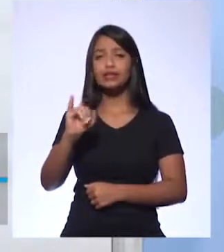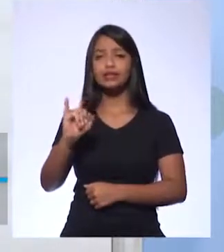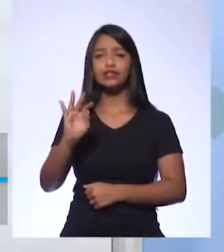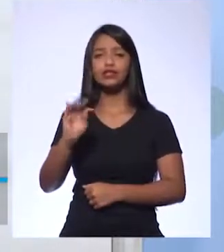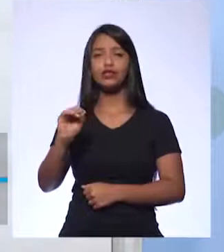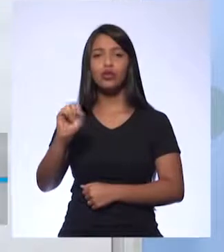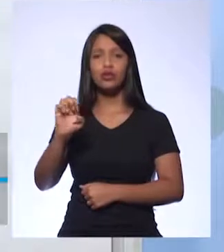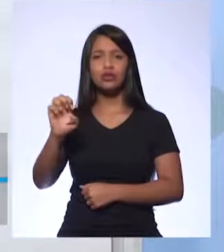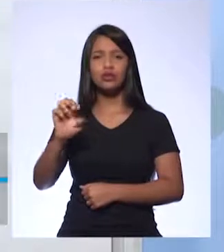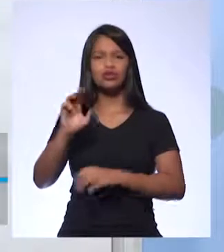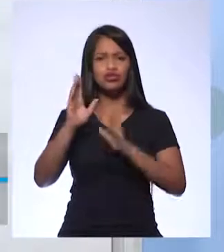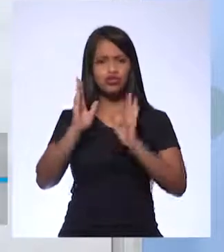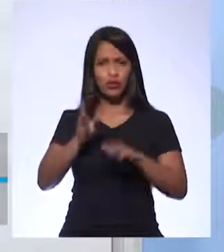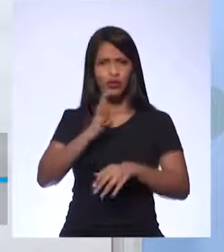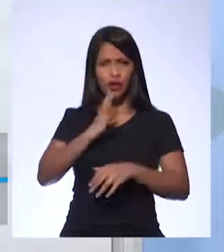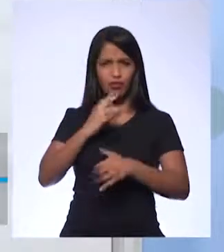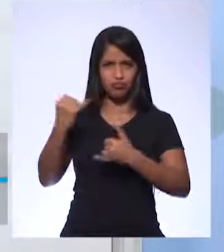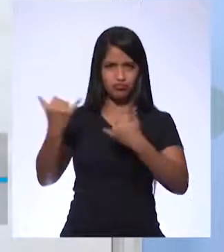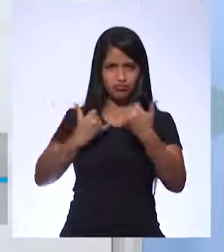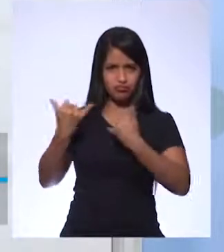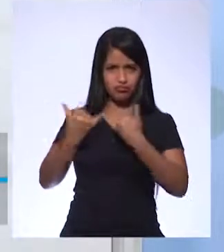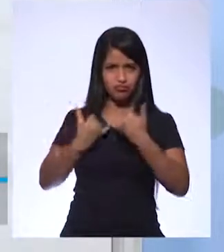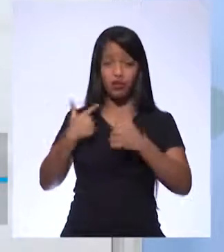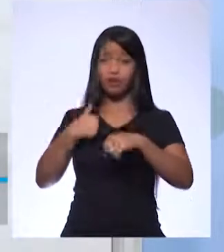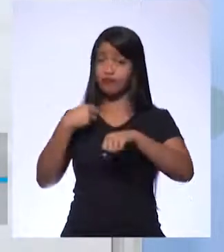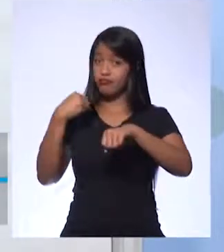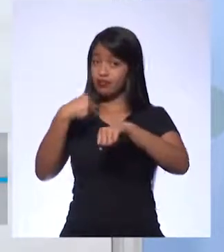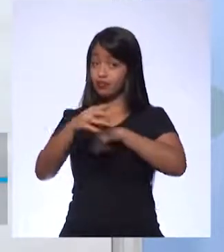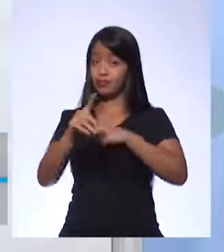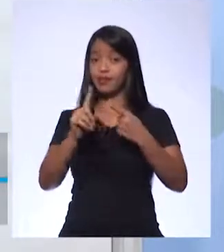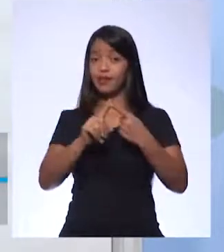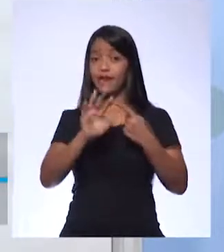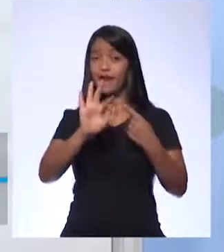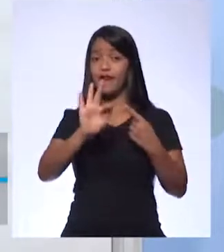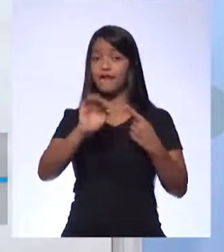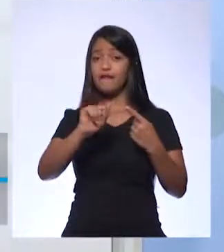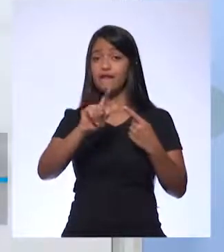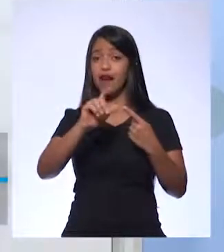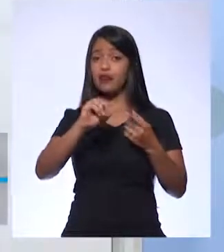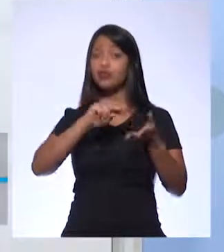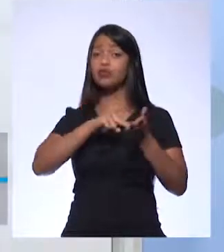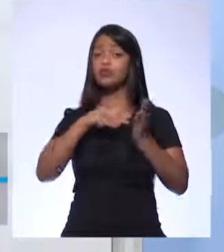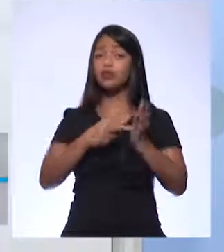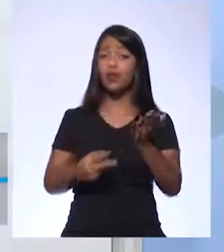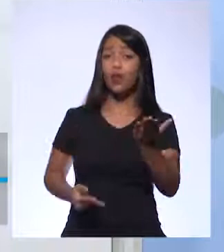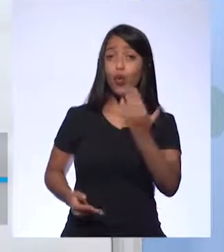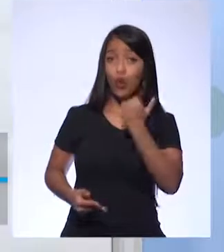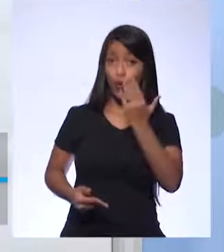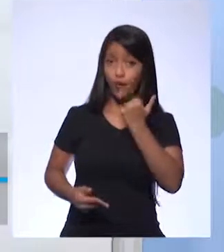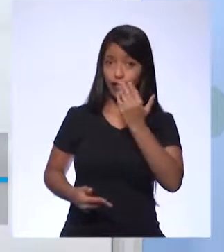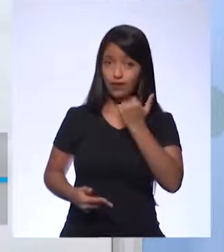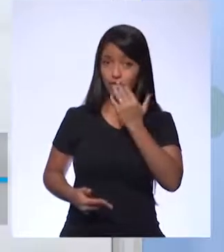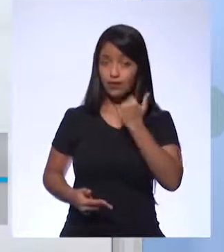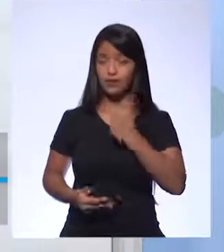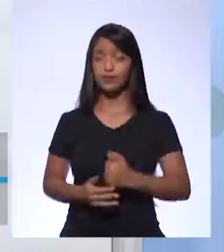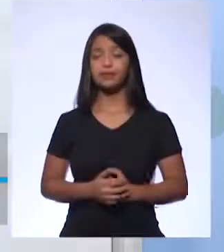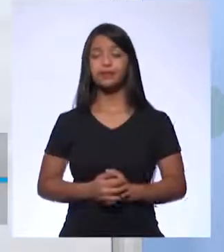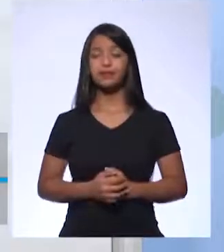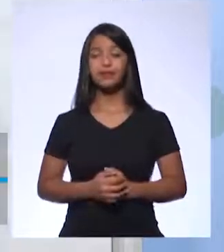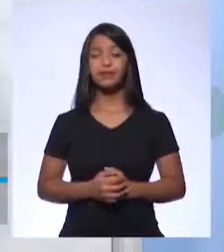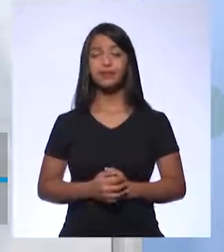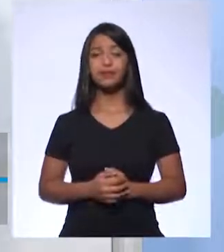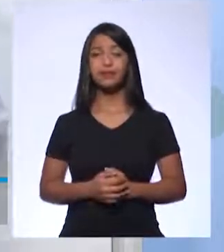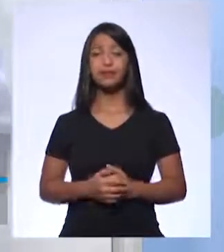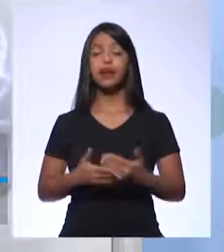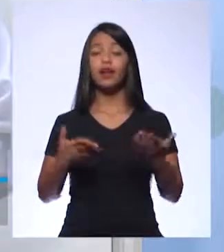um spoilerzinho, tá? Fago quer dizer comer, tá bom? Fago basicamente quer dizer comer. E aí eu